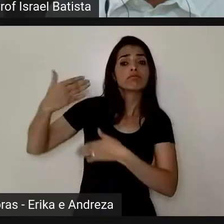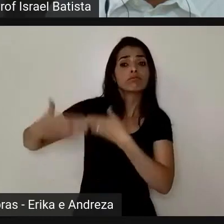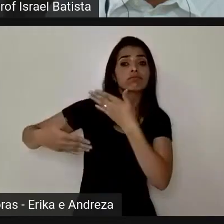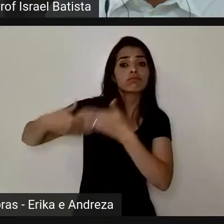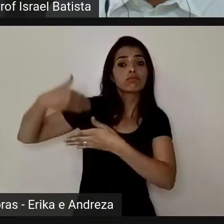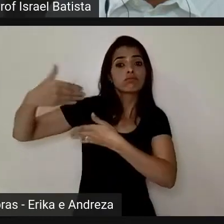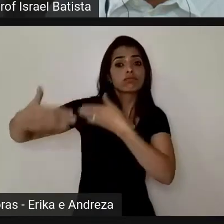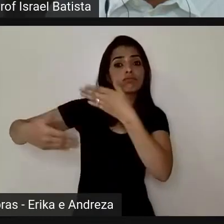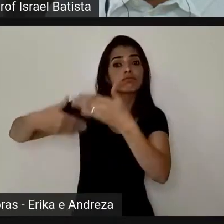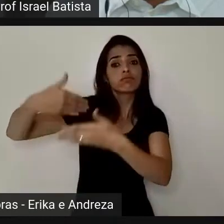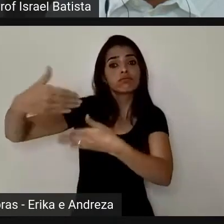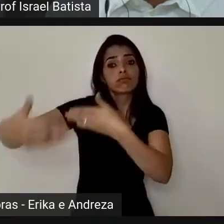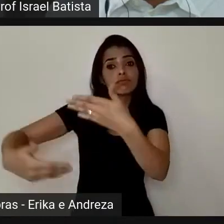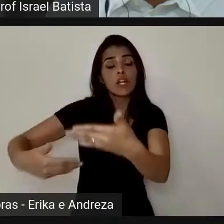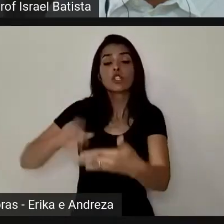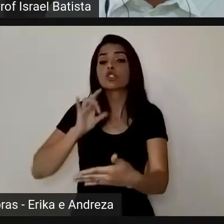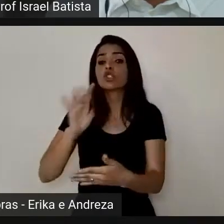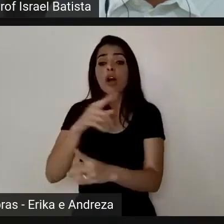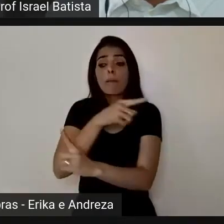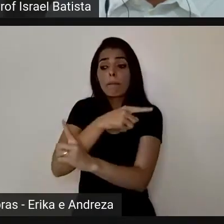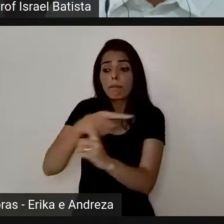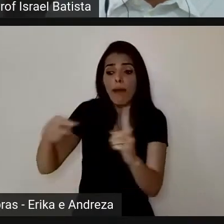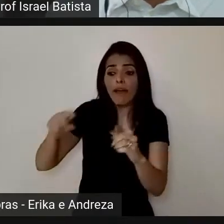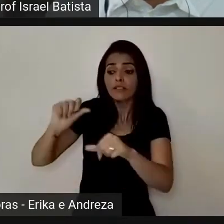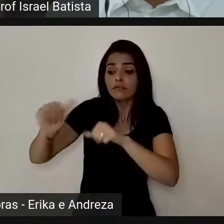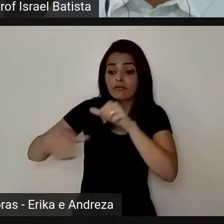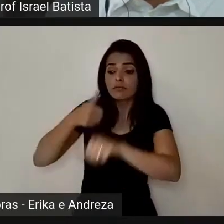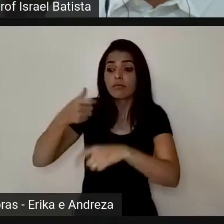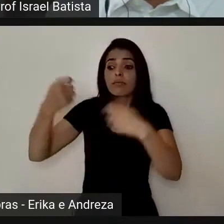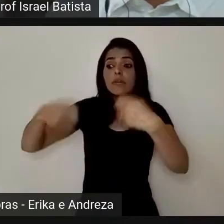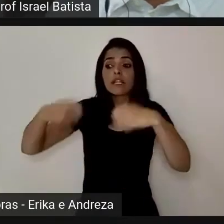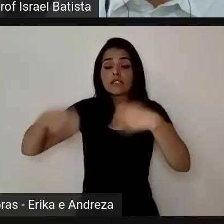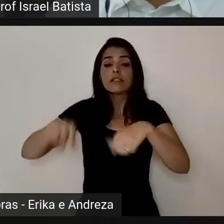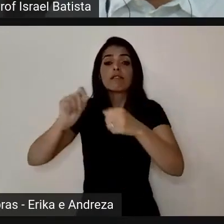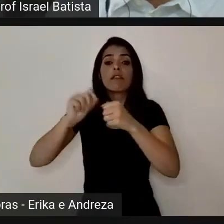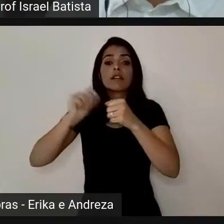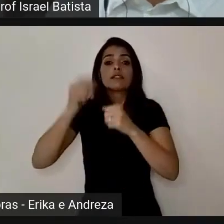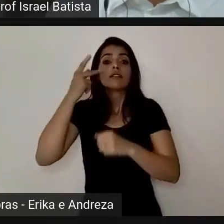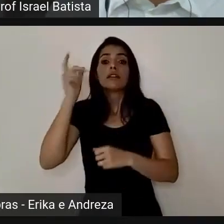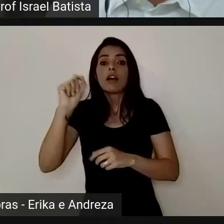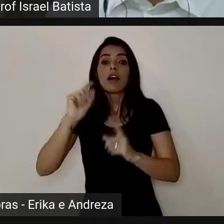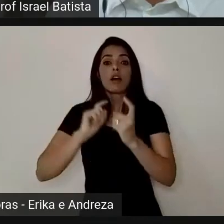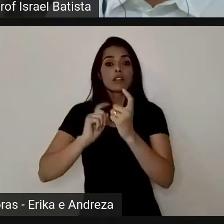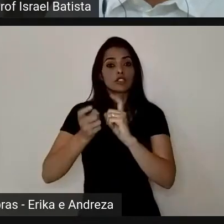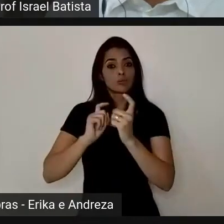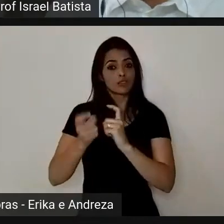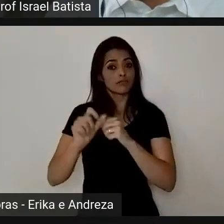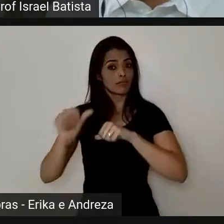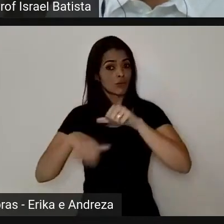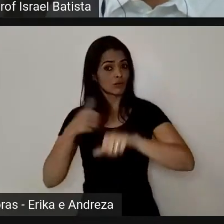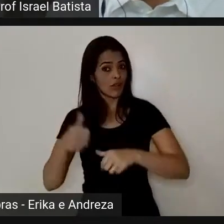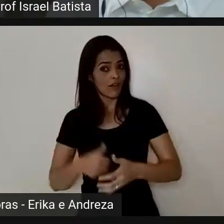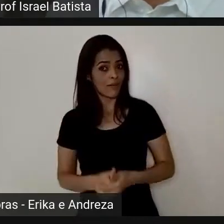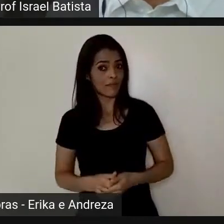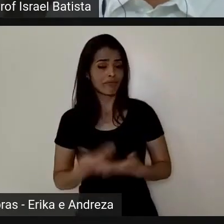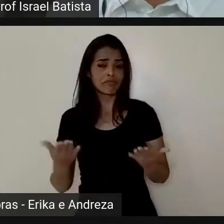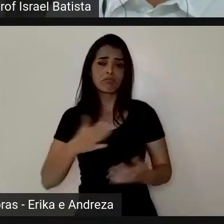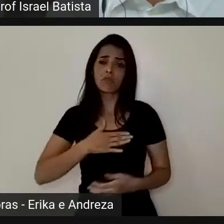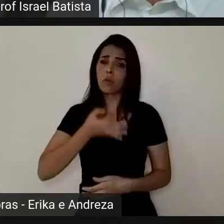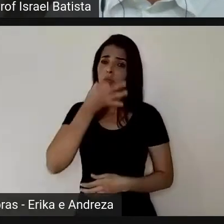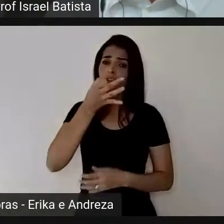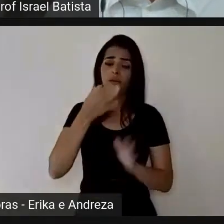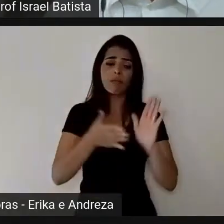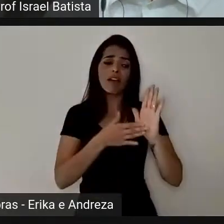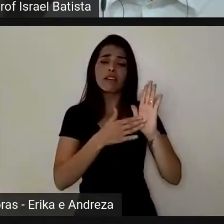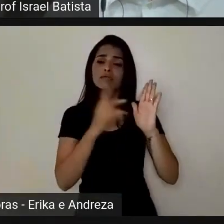Congresso ao longo do tempo. Então, ela mexe só em uma parte do que nós precisamos fazer para a reforma